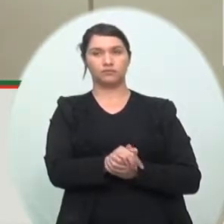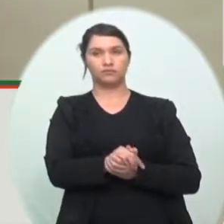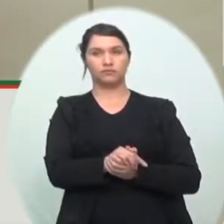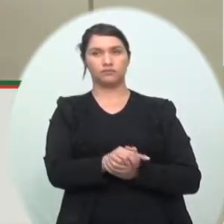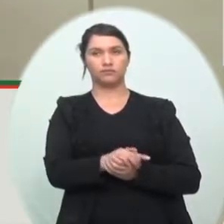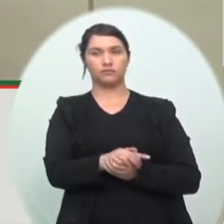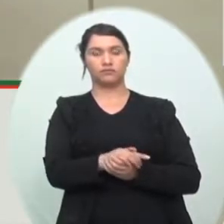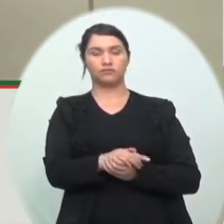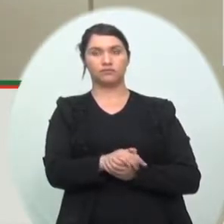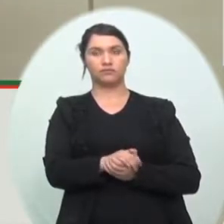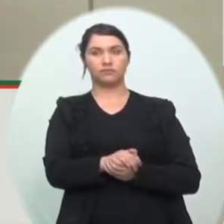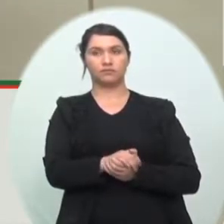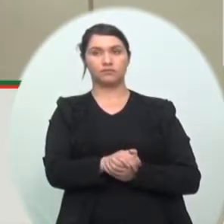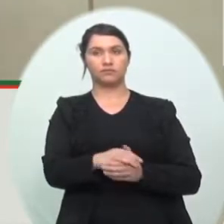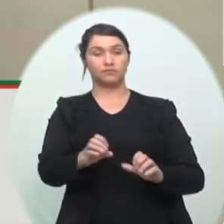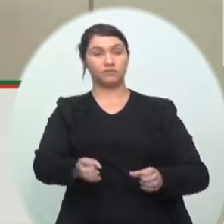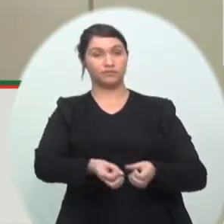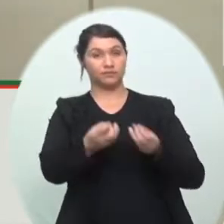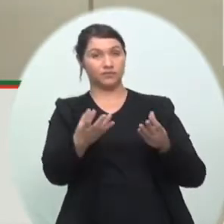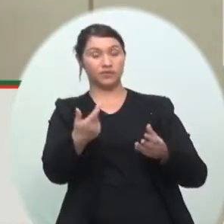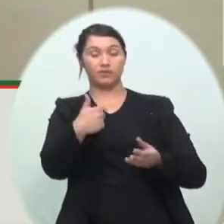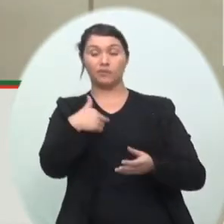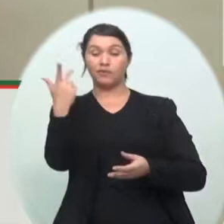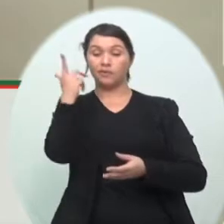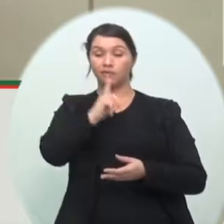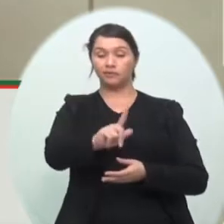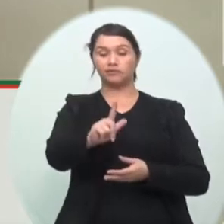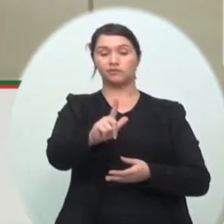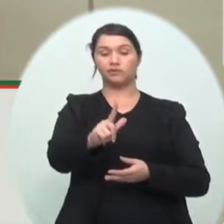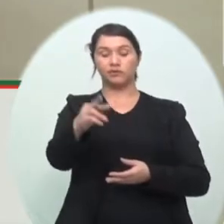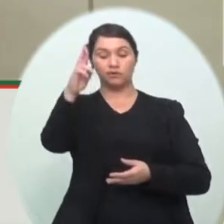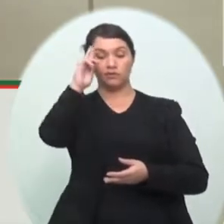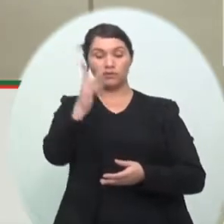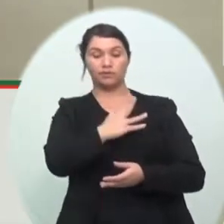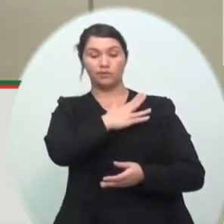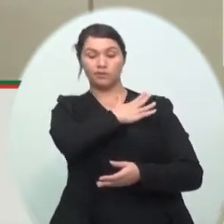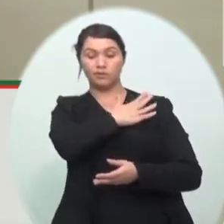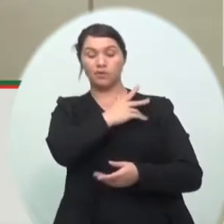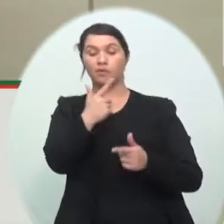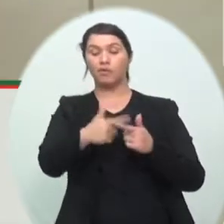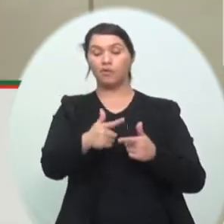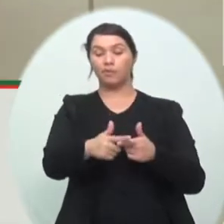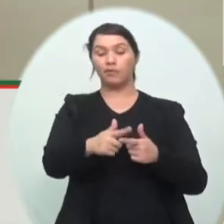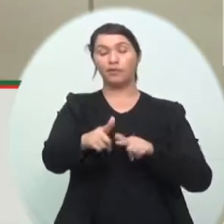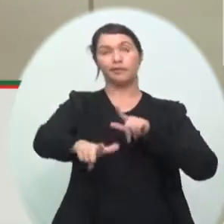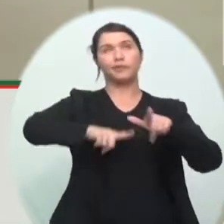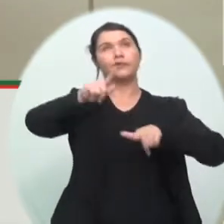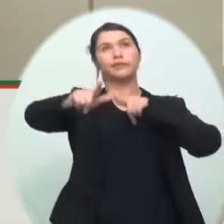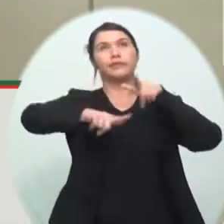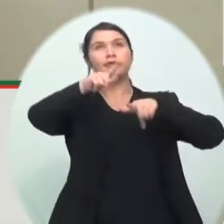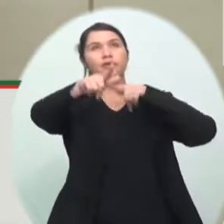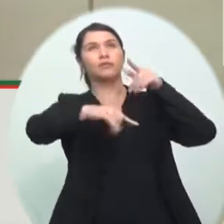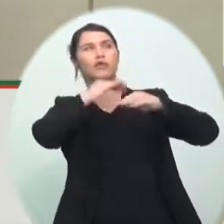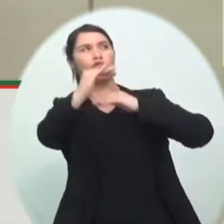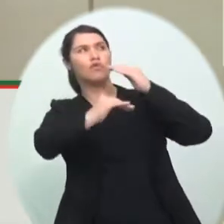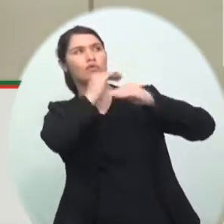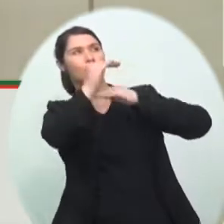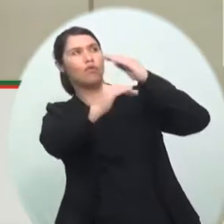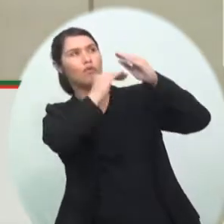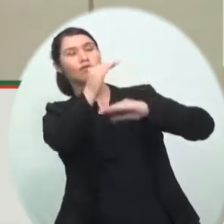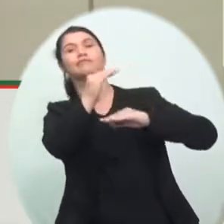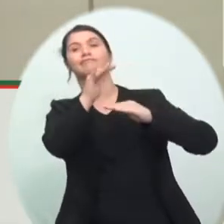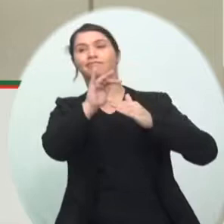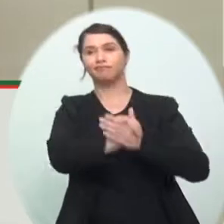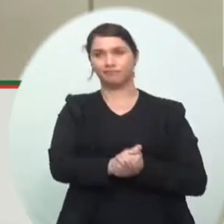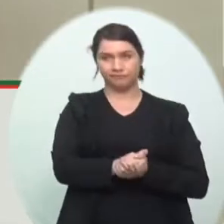assim, né, que ele foi promovido como coronel, mas sim pelos trabalhos, pelo desempenho dele dentro da